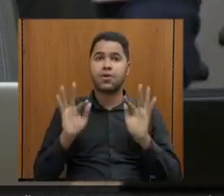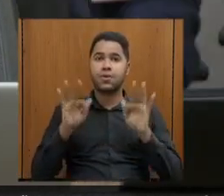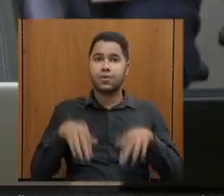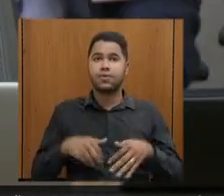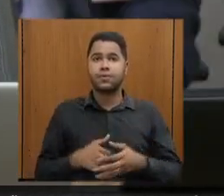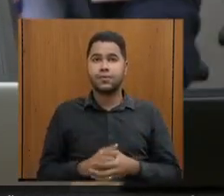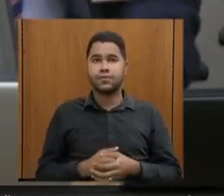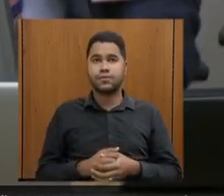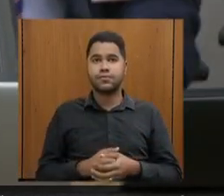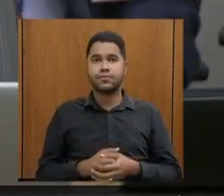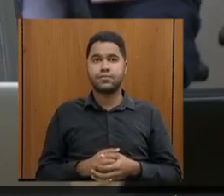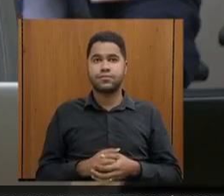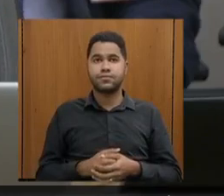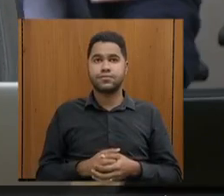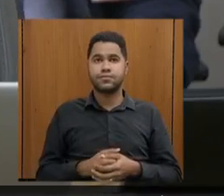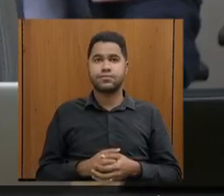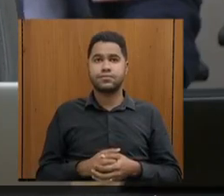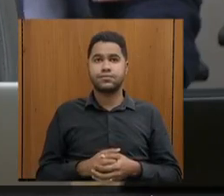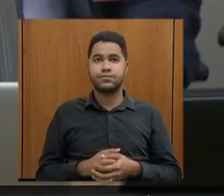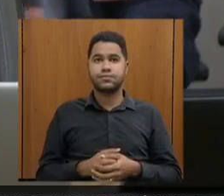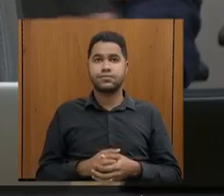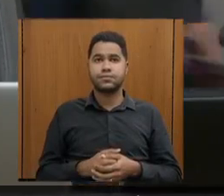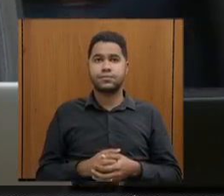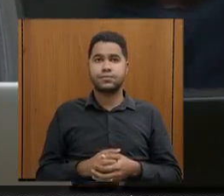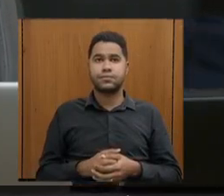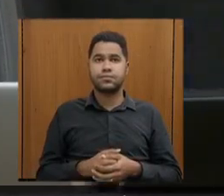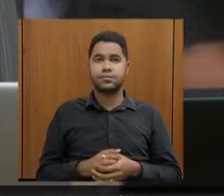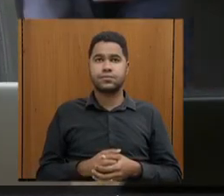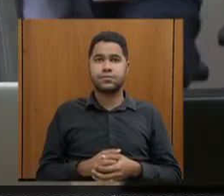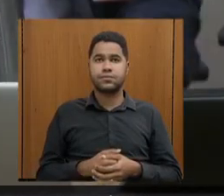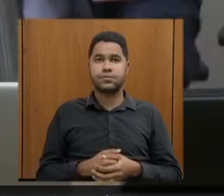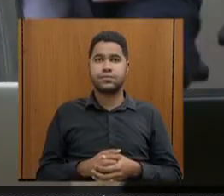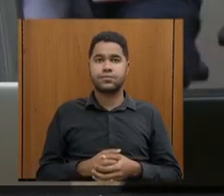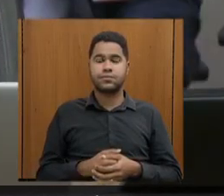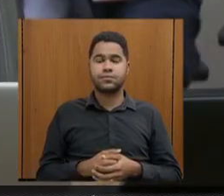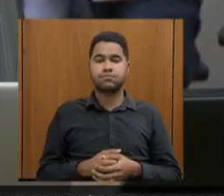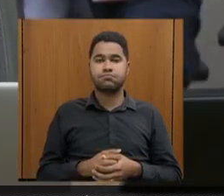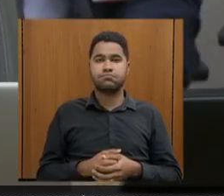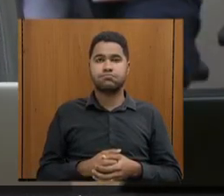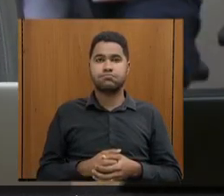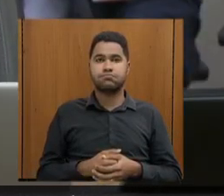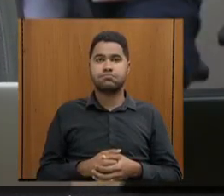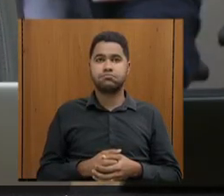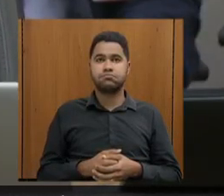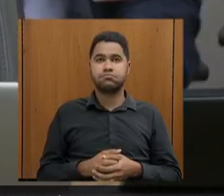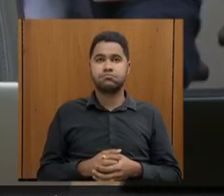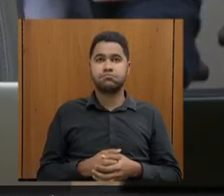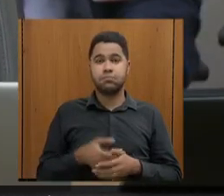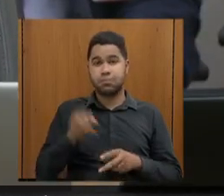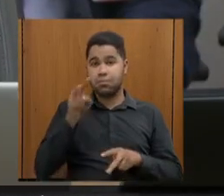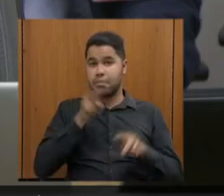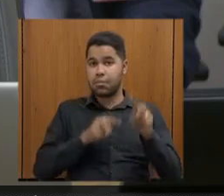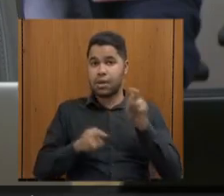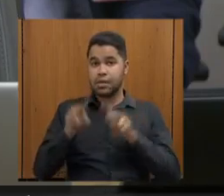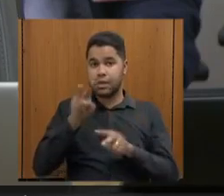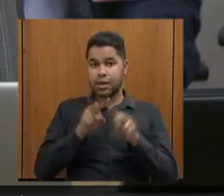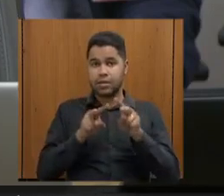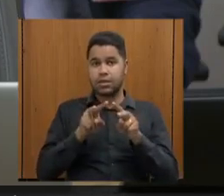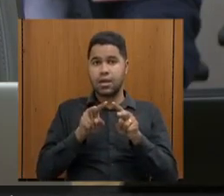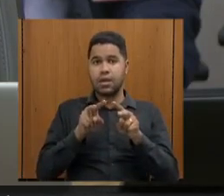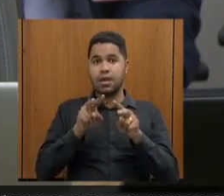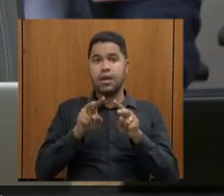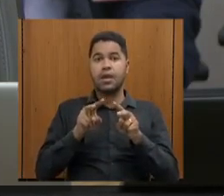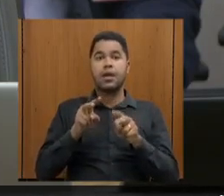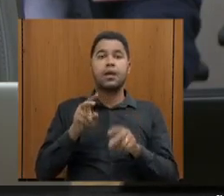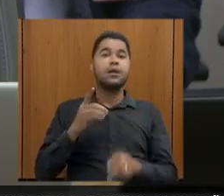finalizar Bom dia fazer um uma análise Deputado João